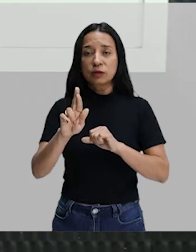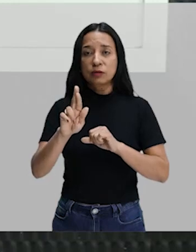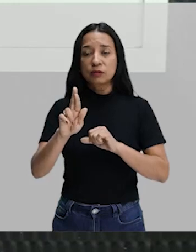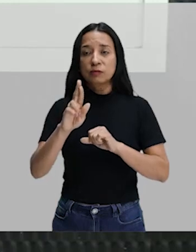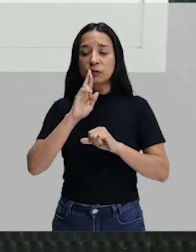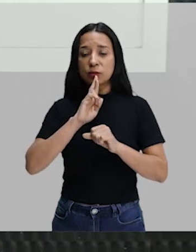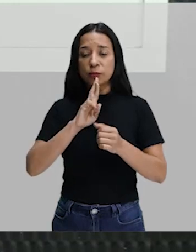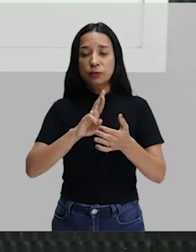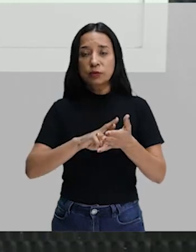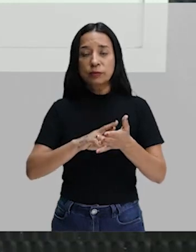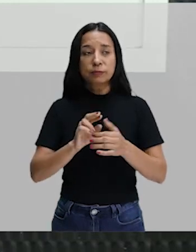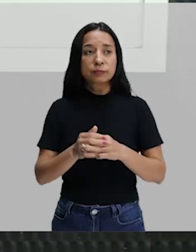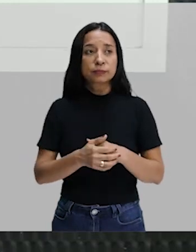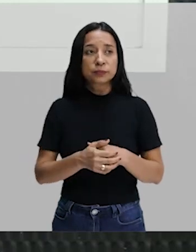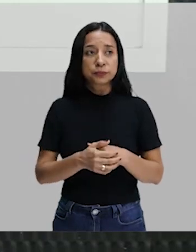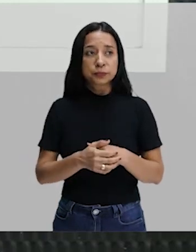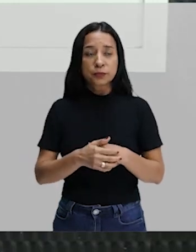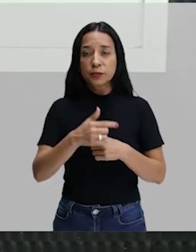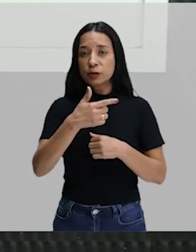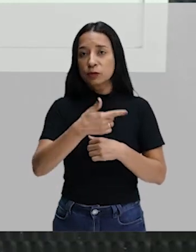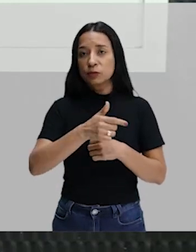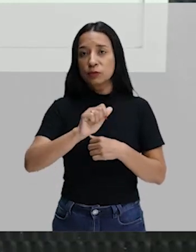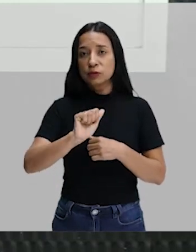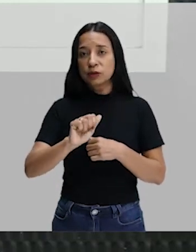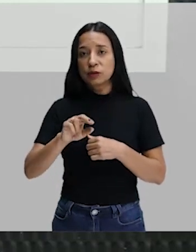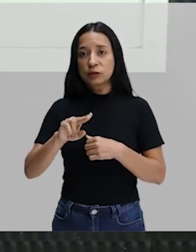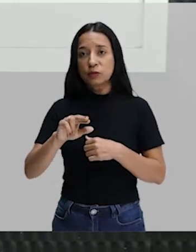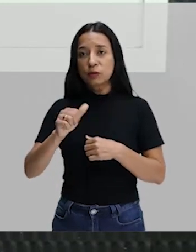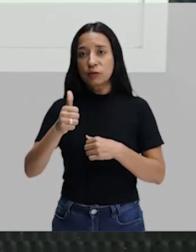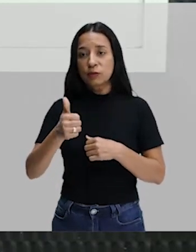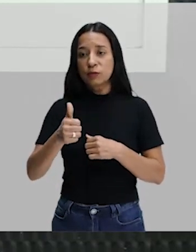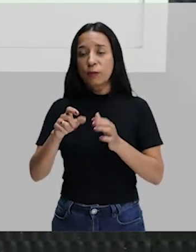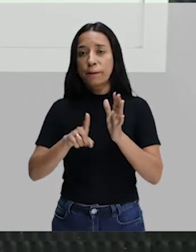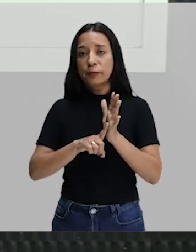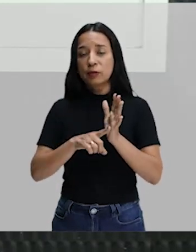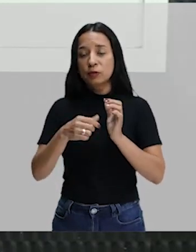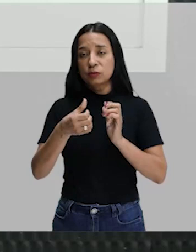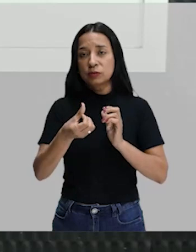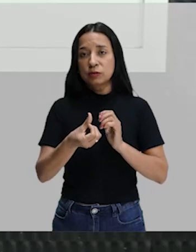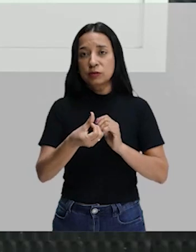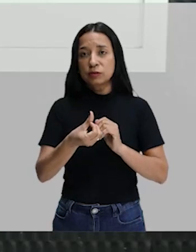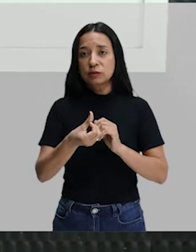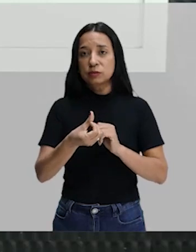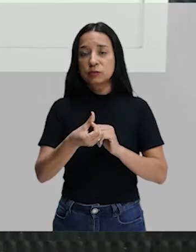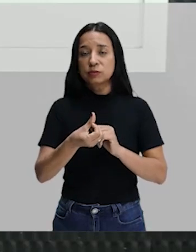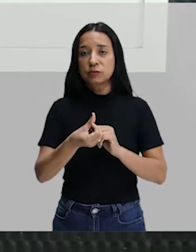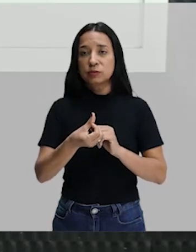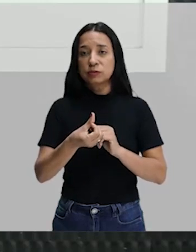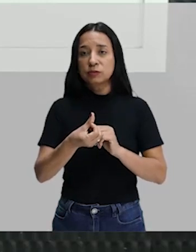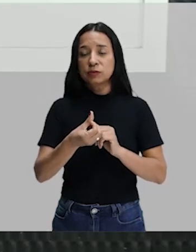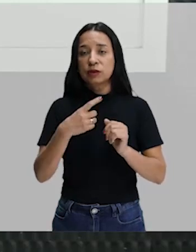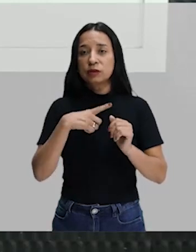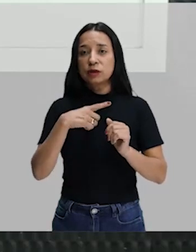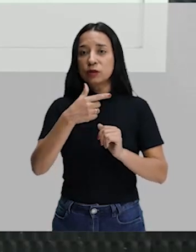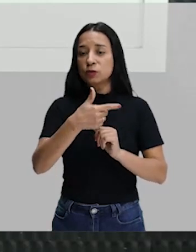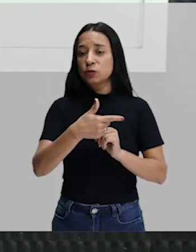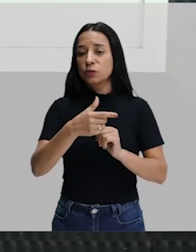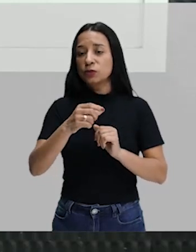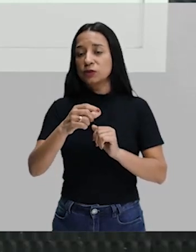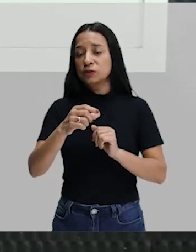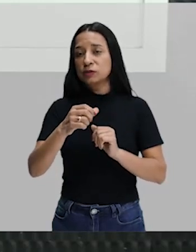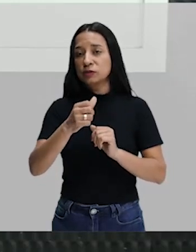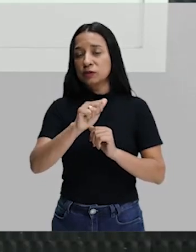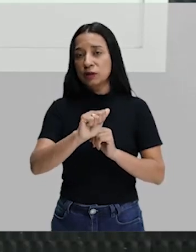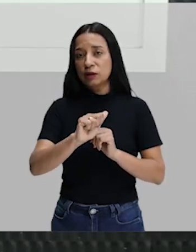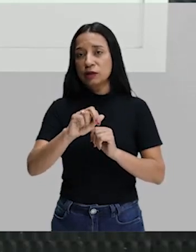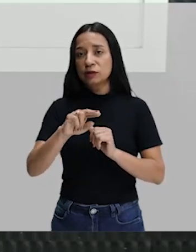vai ser igual a 1 menos 6. Eu vou ter 2a igual a menos